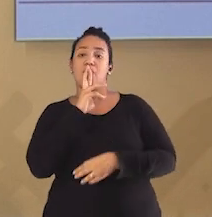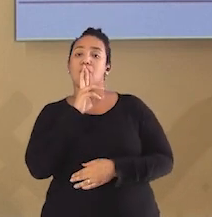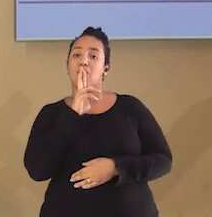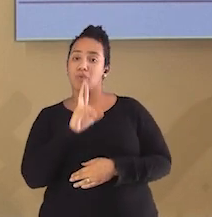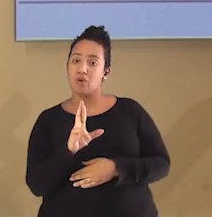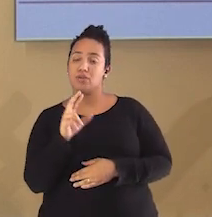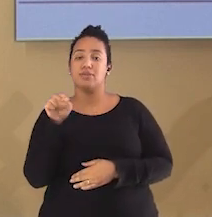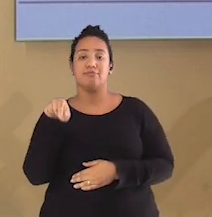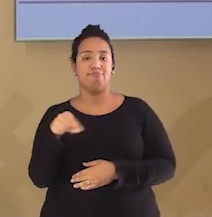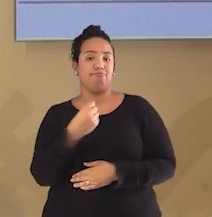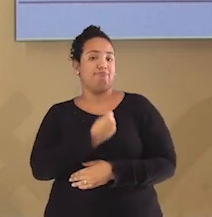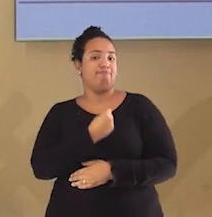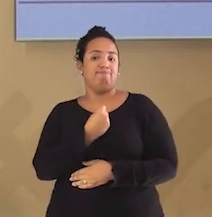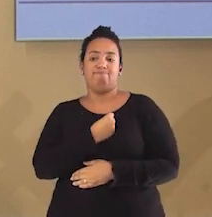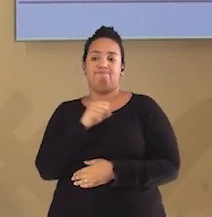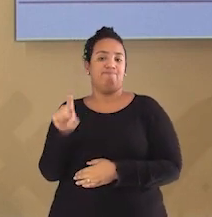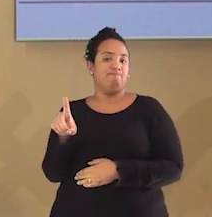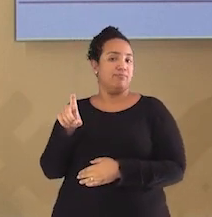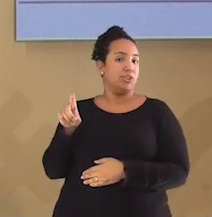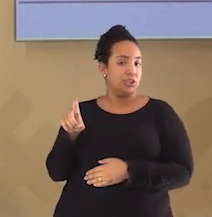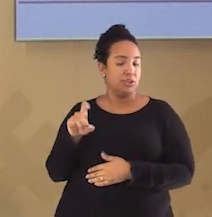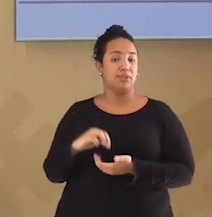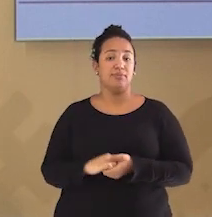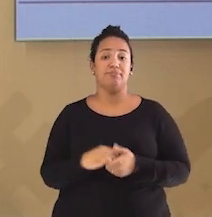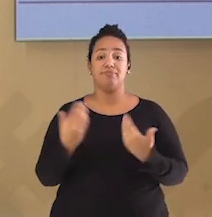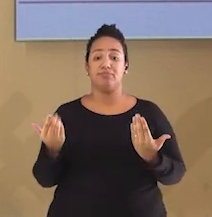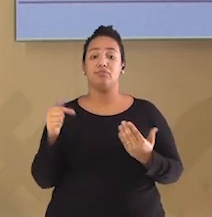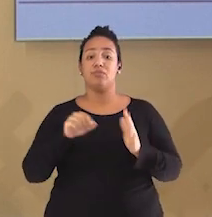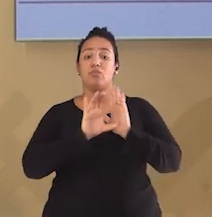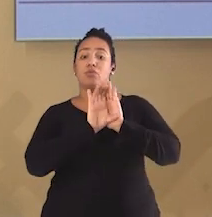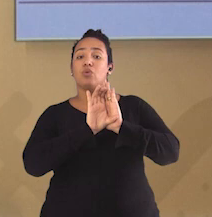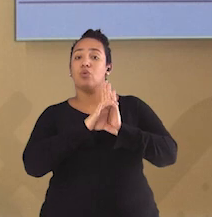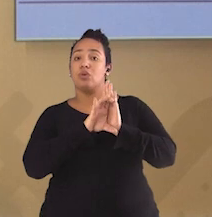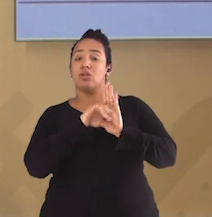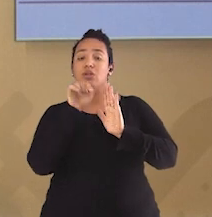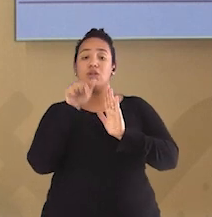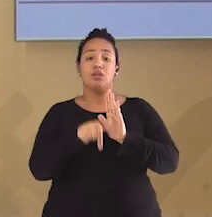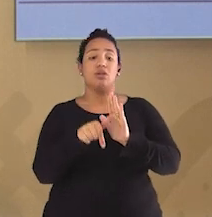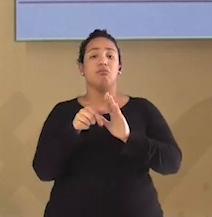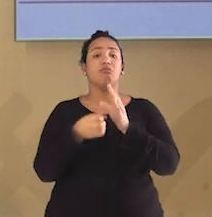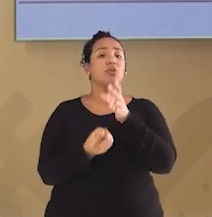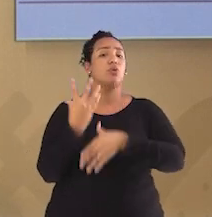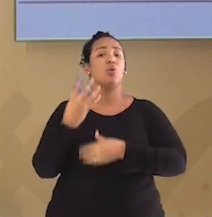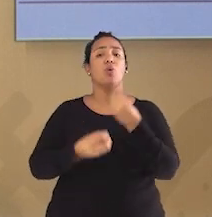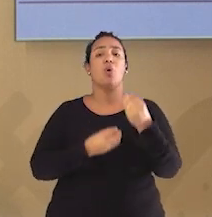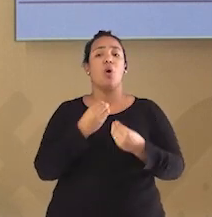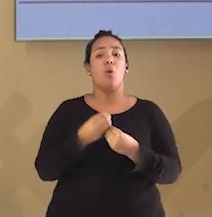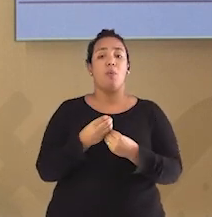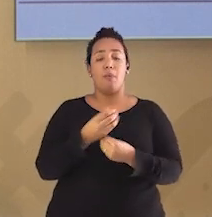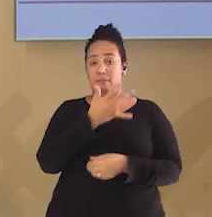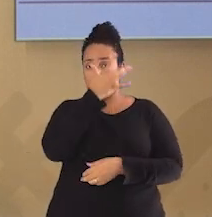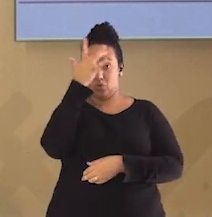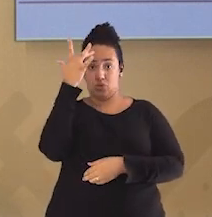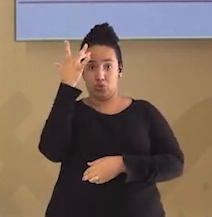resultado como o número x. Esse conceito ele foi criado por matemáticos árabes